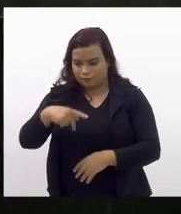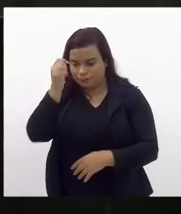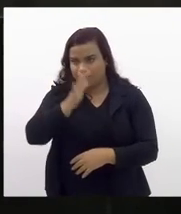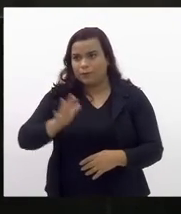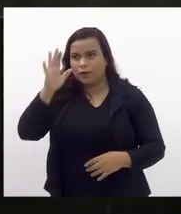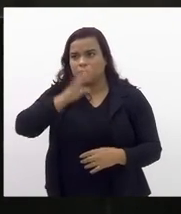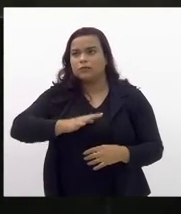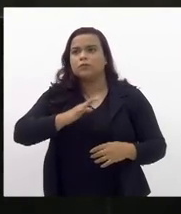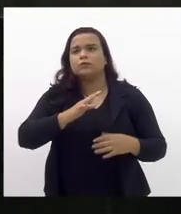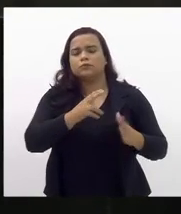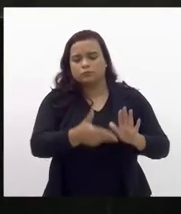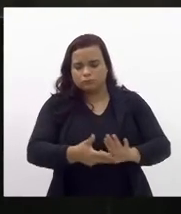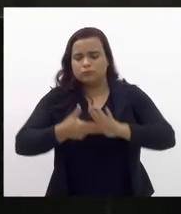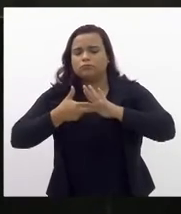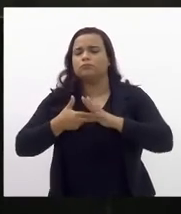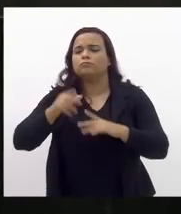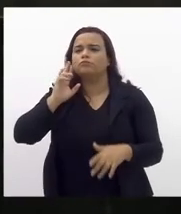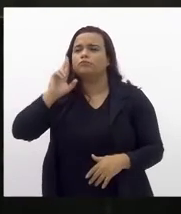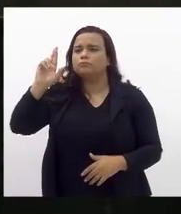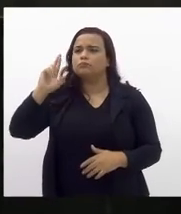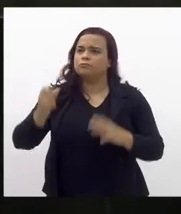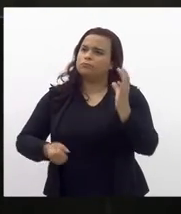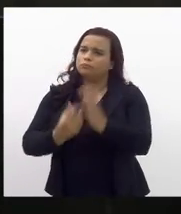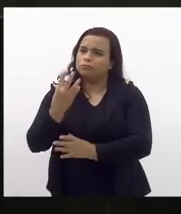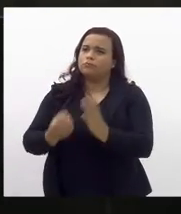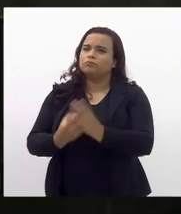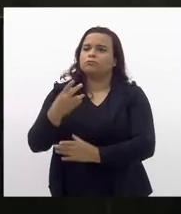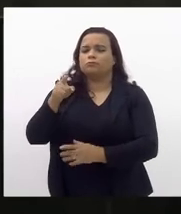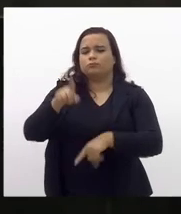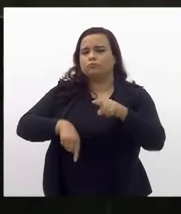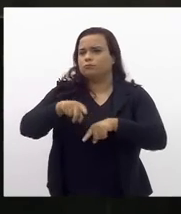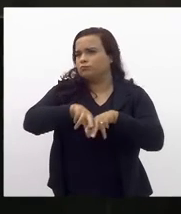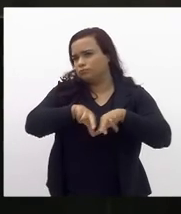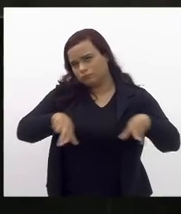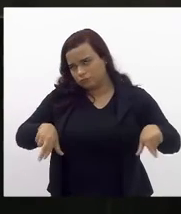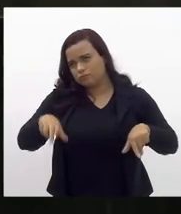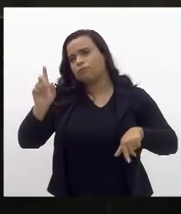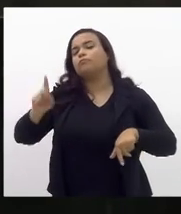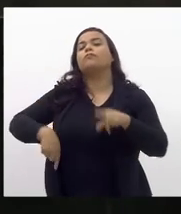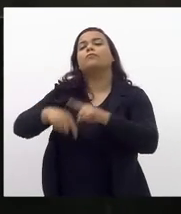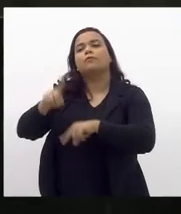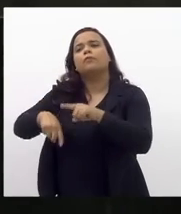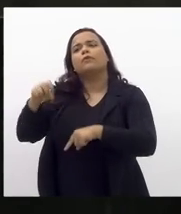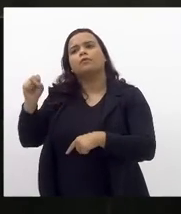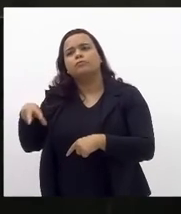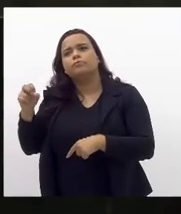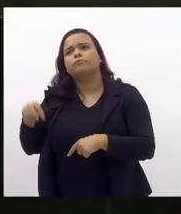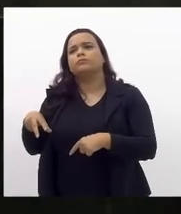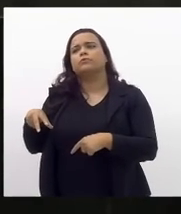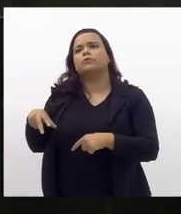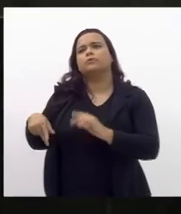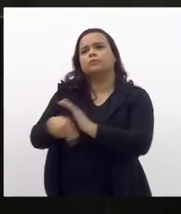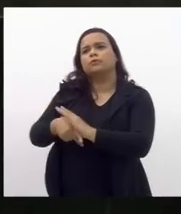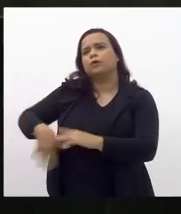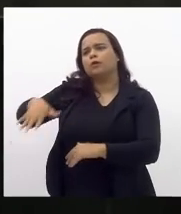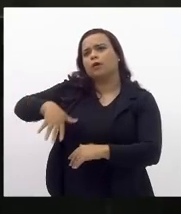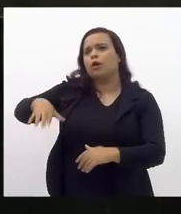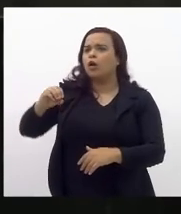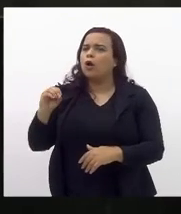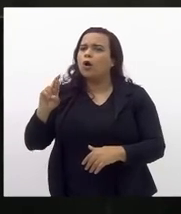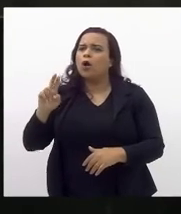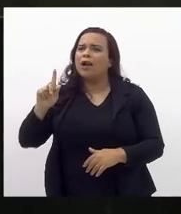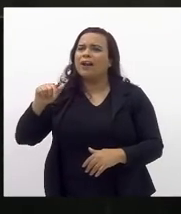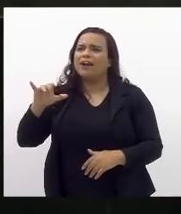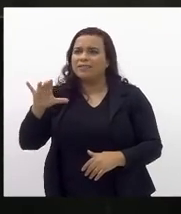Brasil, dos estados, na produção desses insumos, sejam os fertilizantes de matriz orgânica,